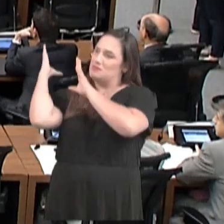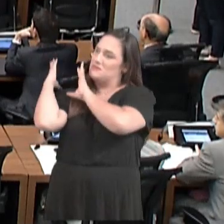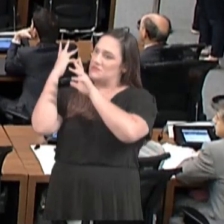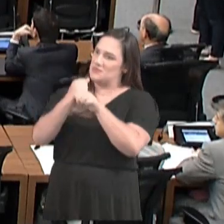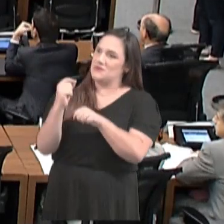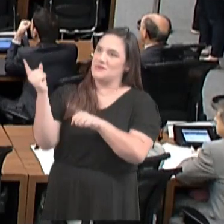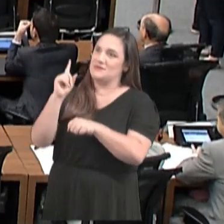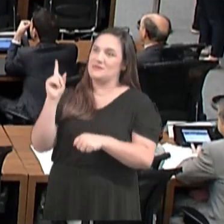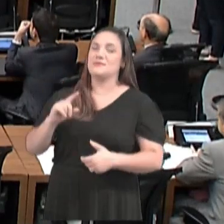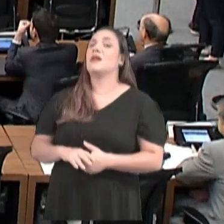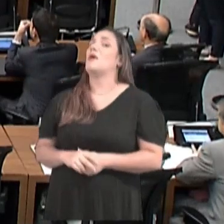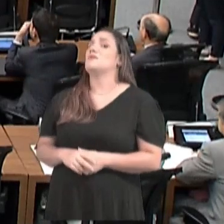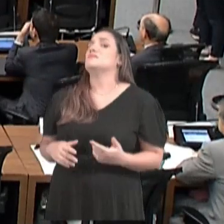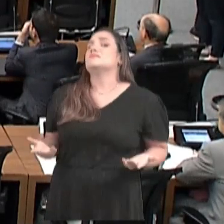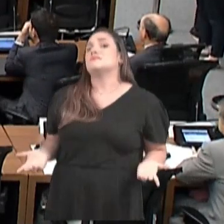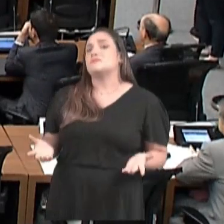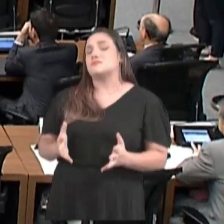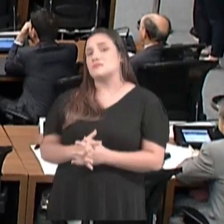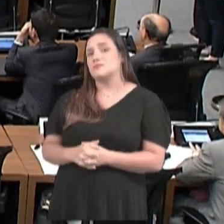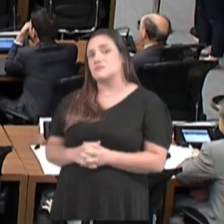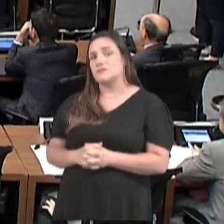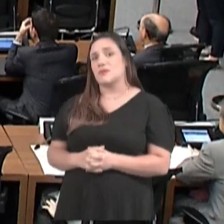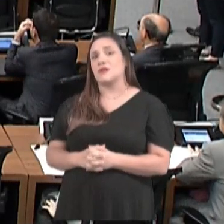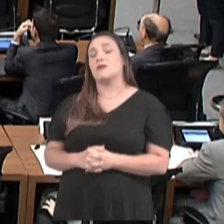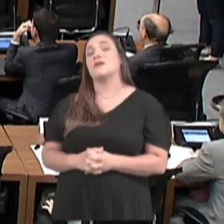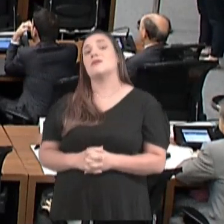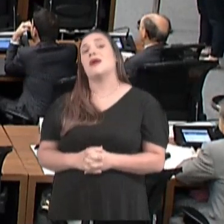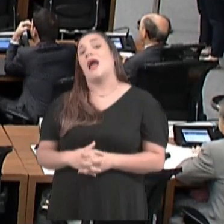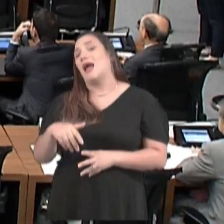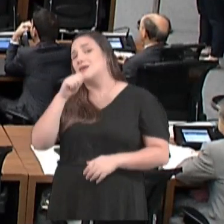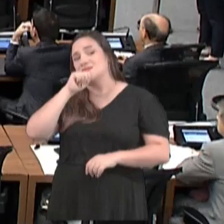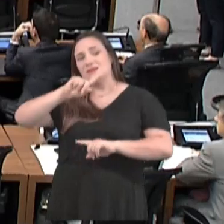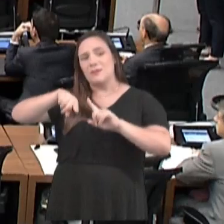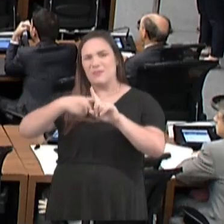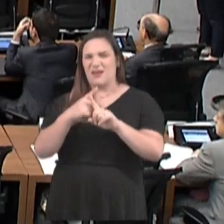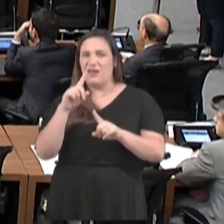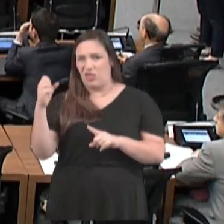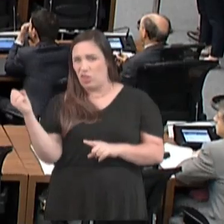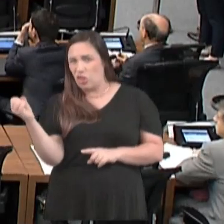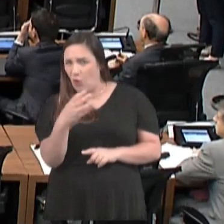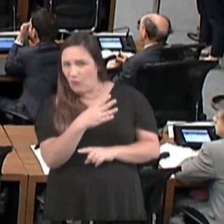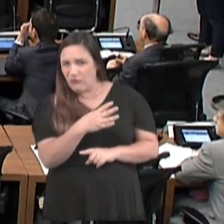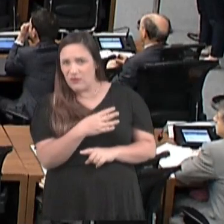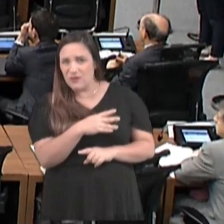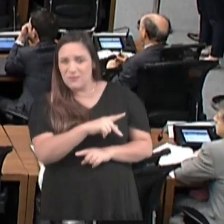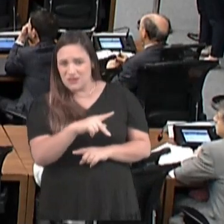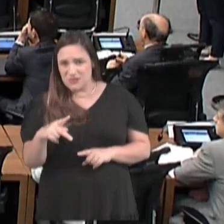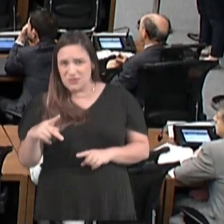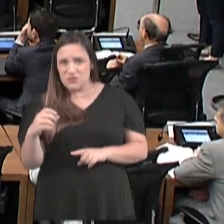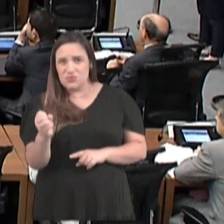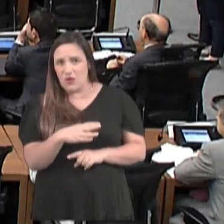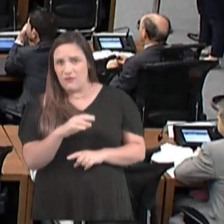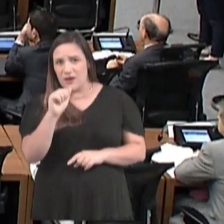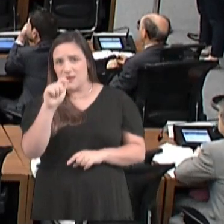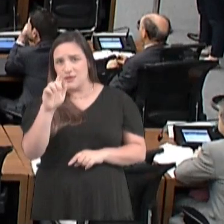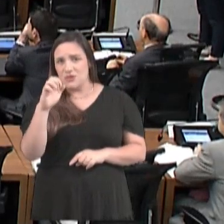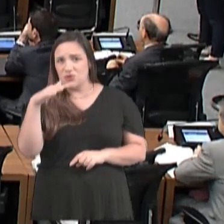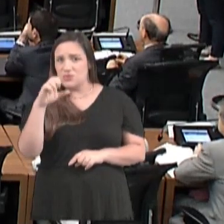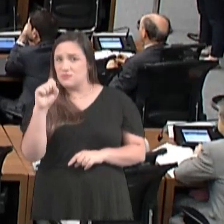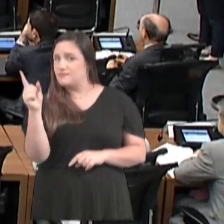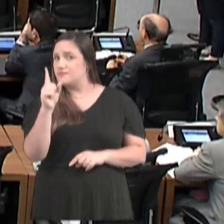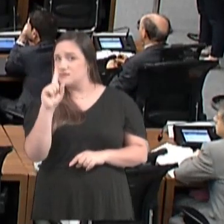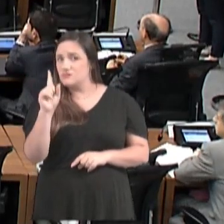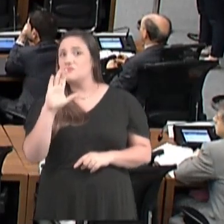deve ser levado em consideração? E mais do que isso, ele não é um novato na presidência da AGEMES. Ele